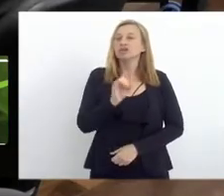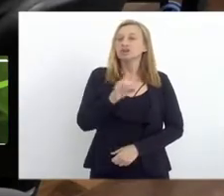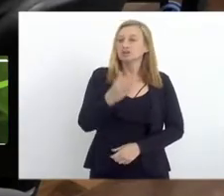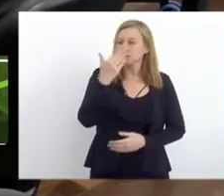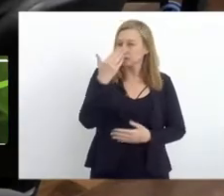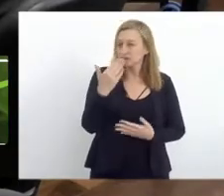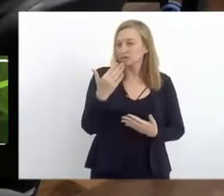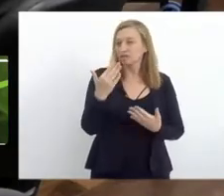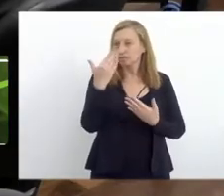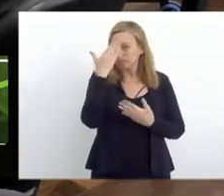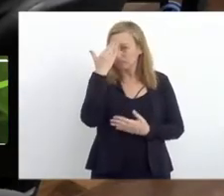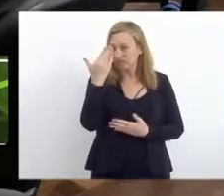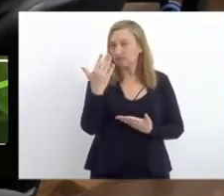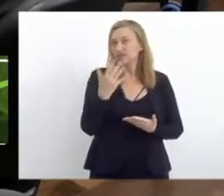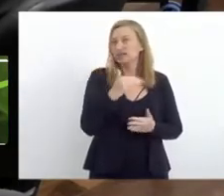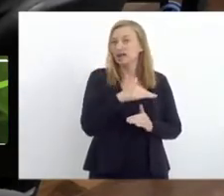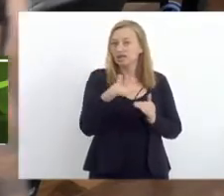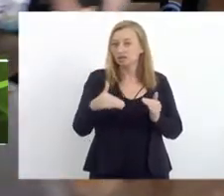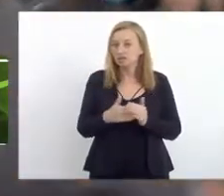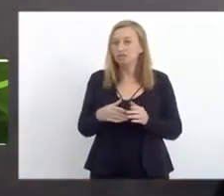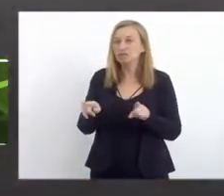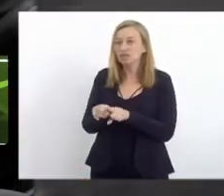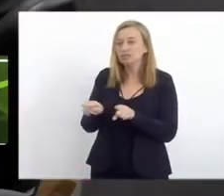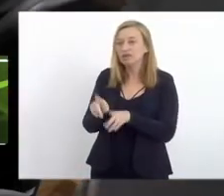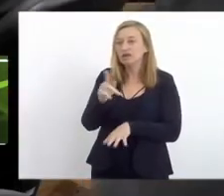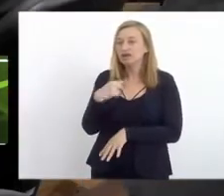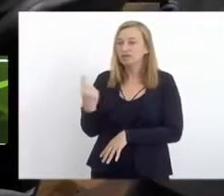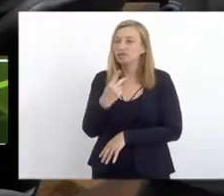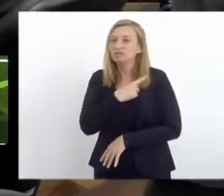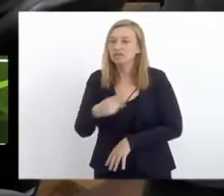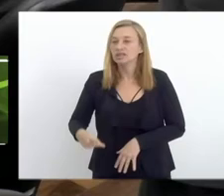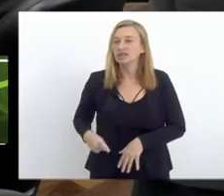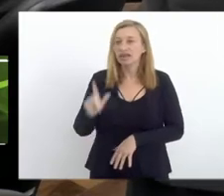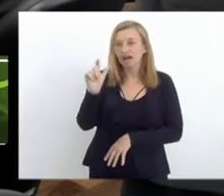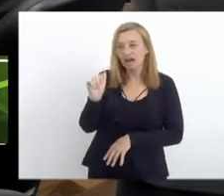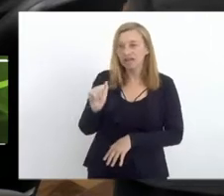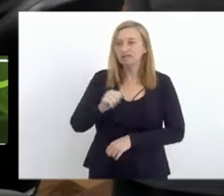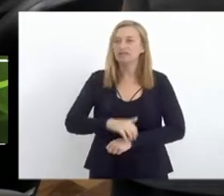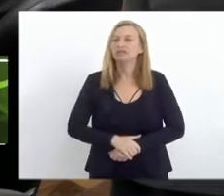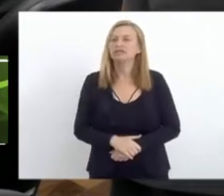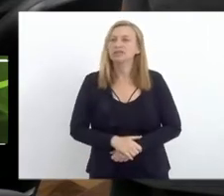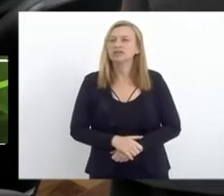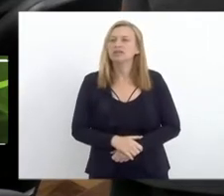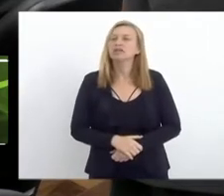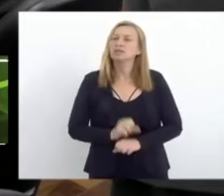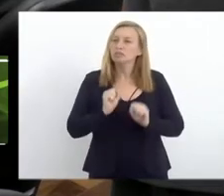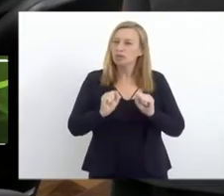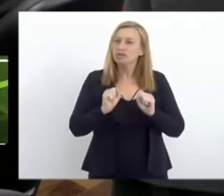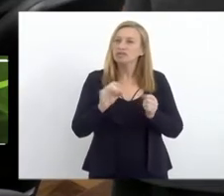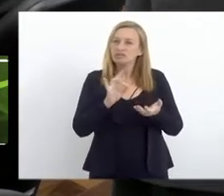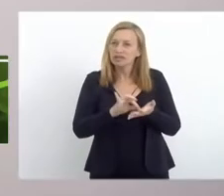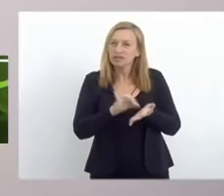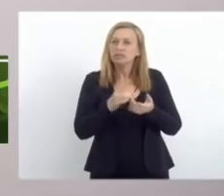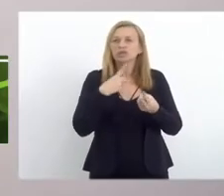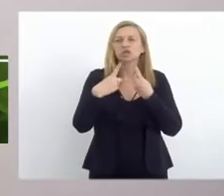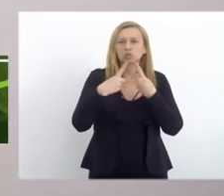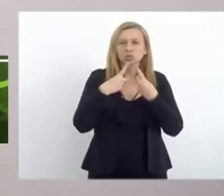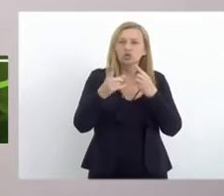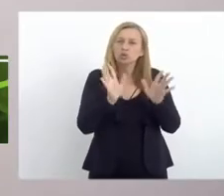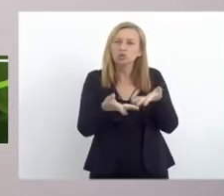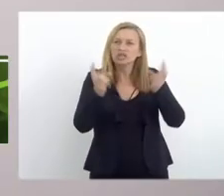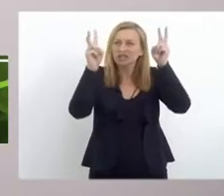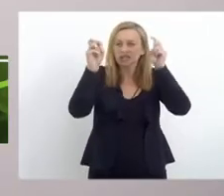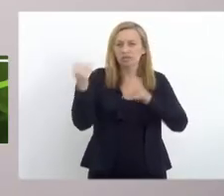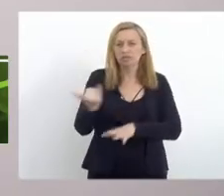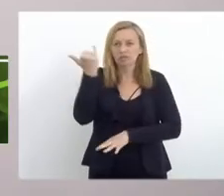só cumprimentar todos os presentes e a nossa presidente, Alana. e que a gente possa realmente discutir hoje esse tema